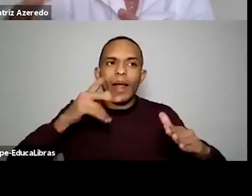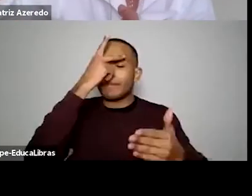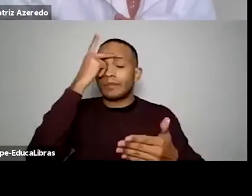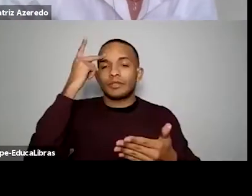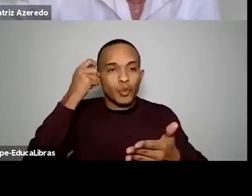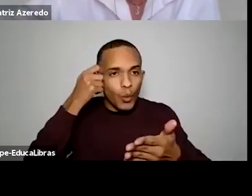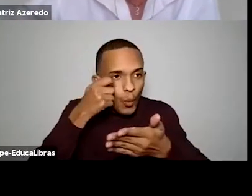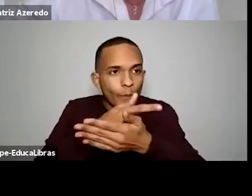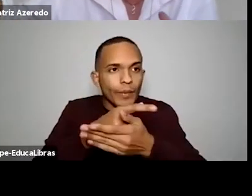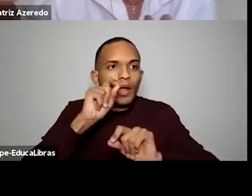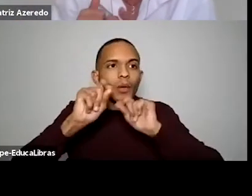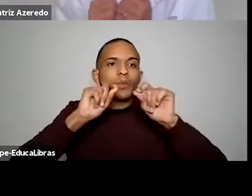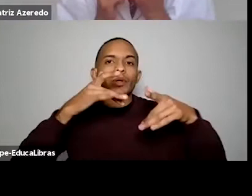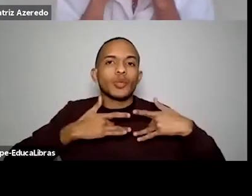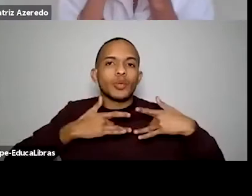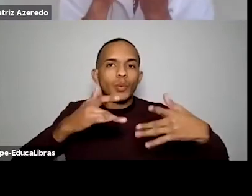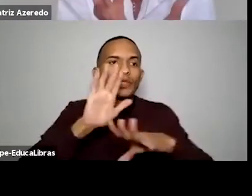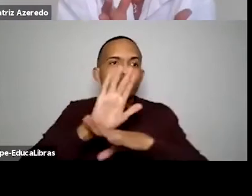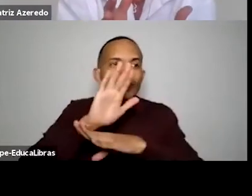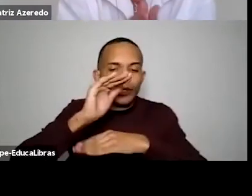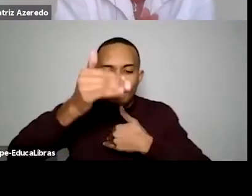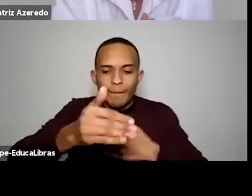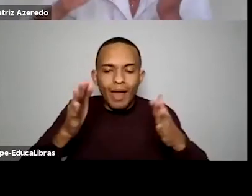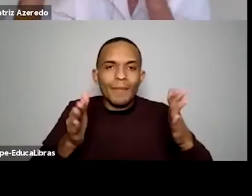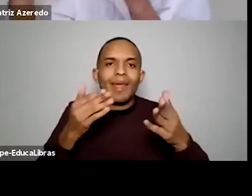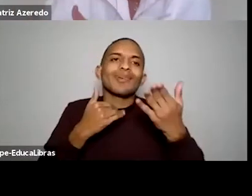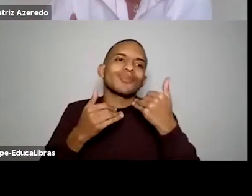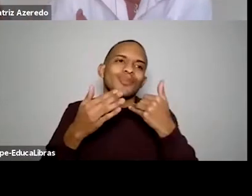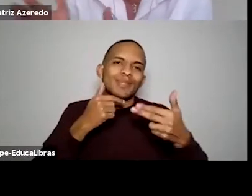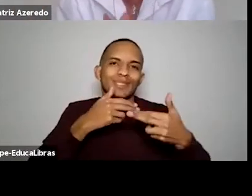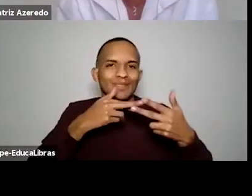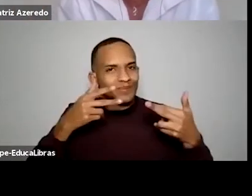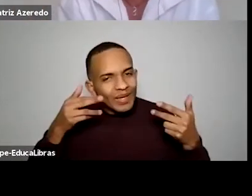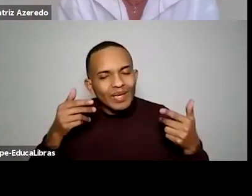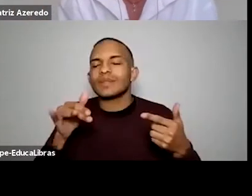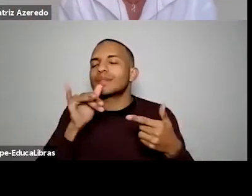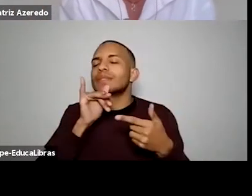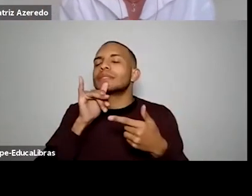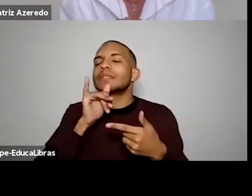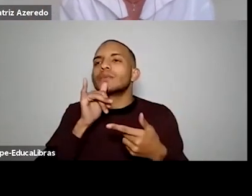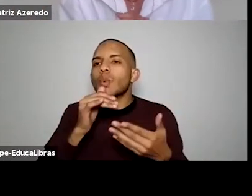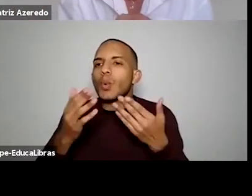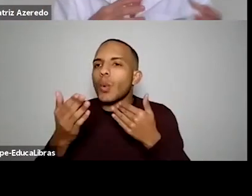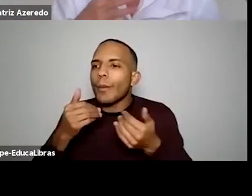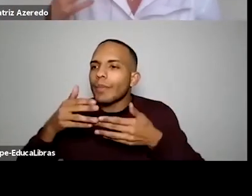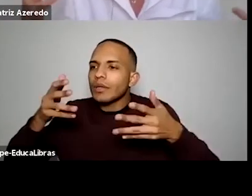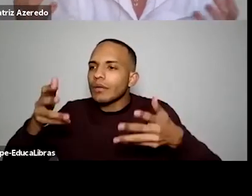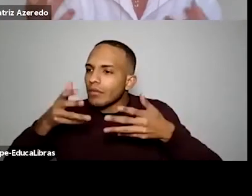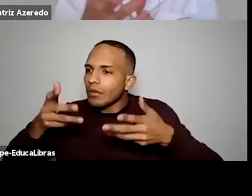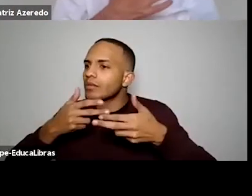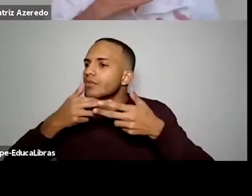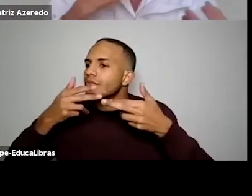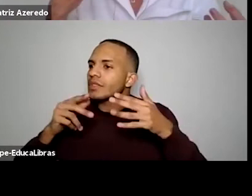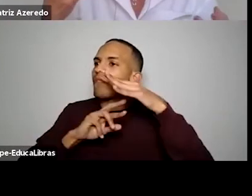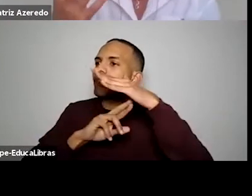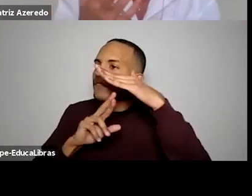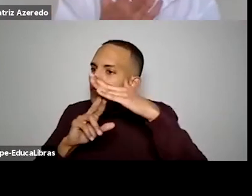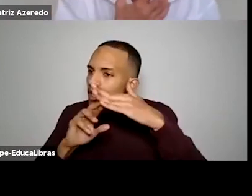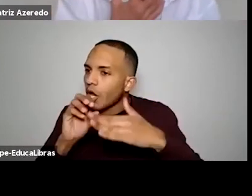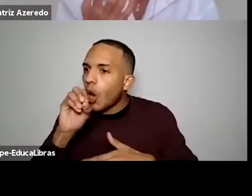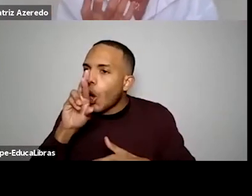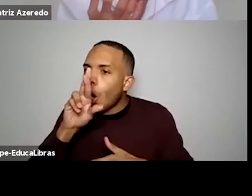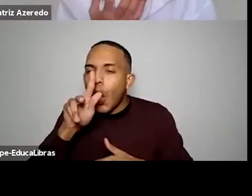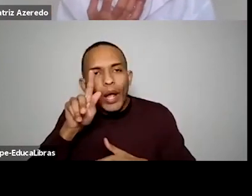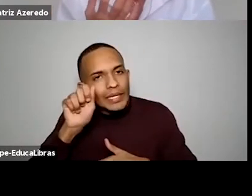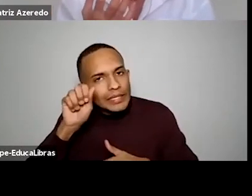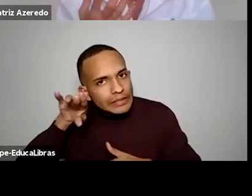você também vai estar doando uma cesta lá, compra na feira orgânica e doa uma cesta para uma família. Porque você vai misturando, no